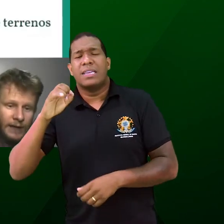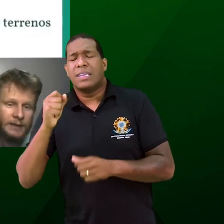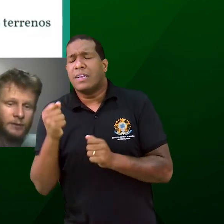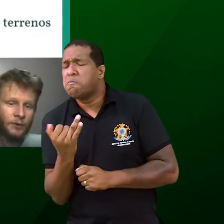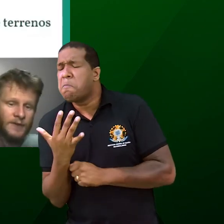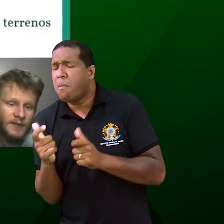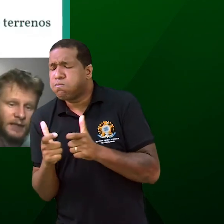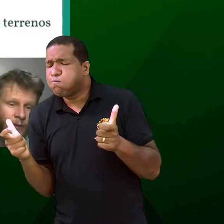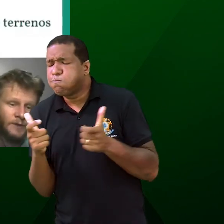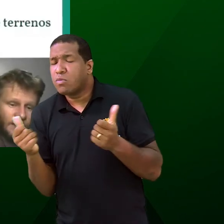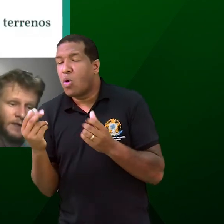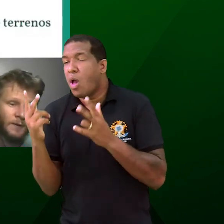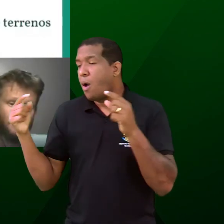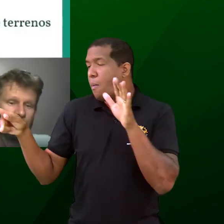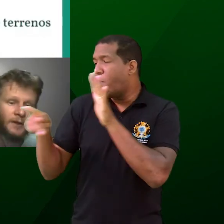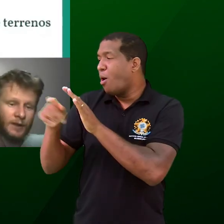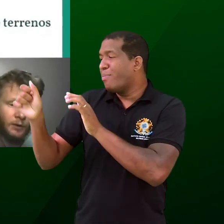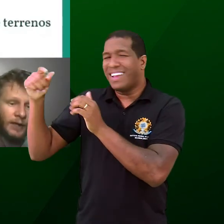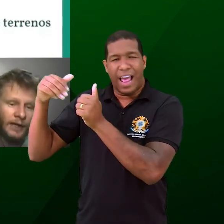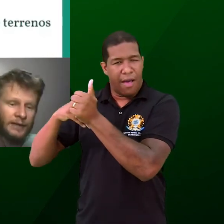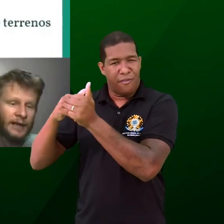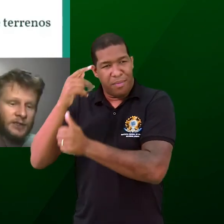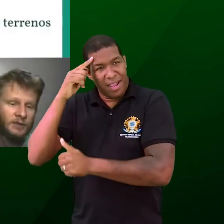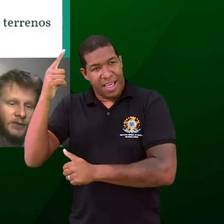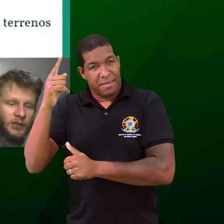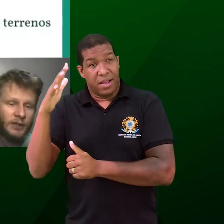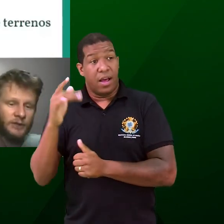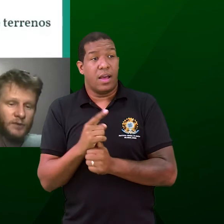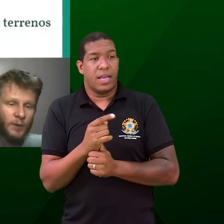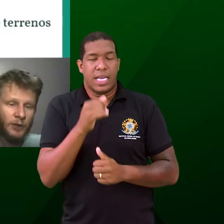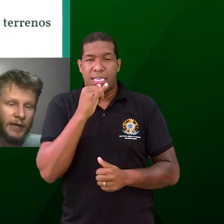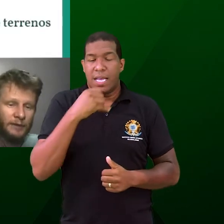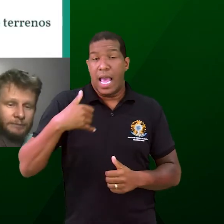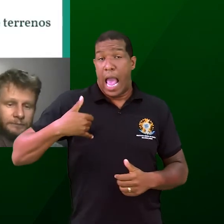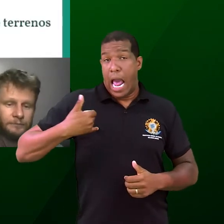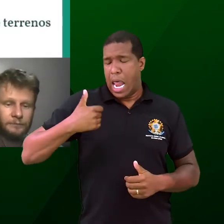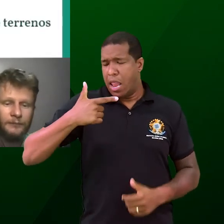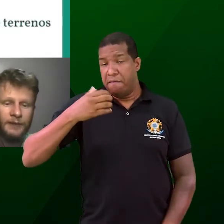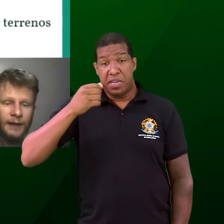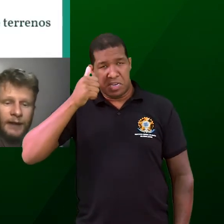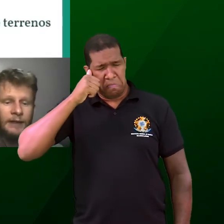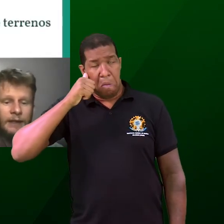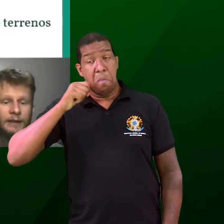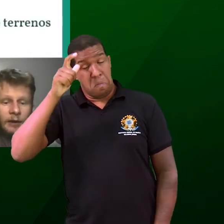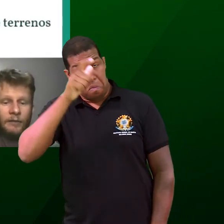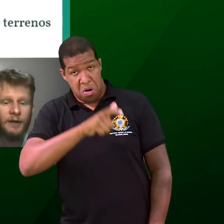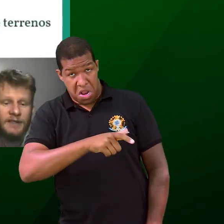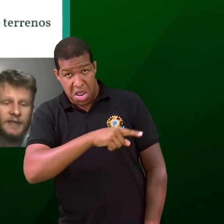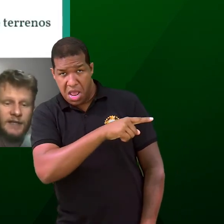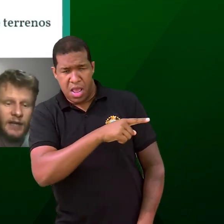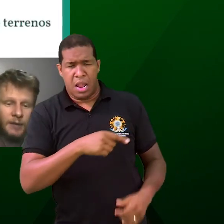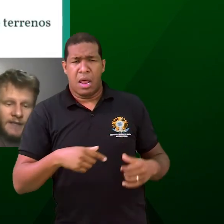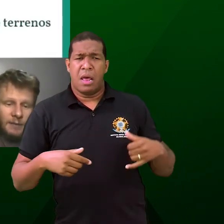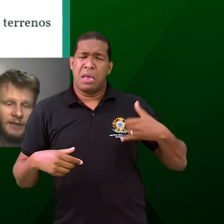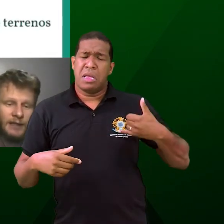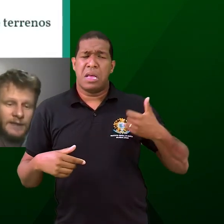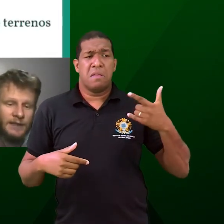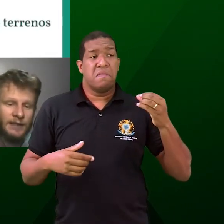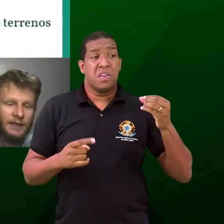qualquer tipo de atividade física que você vai fazer, você pode utilizar ele para saber, não, ó, tá demais, estou correndo muito rápido, tá em